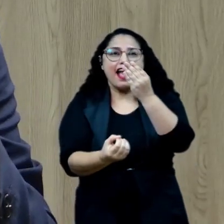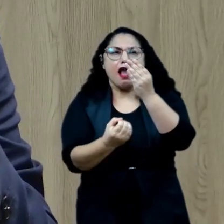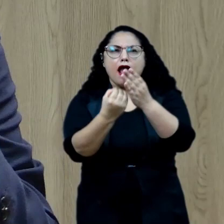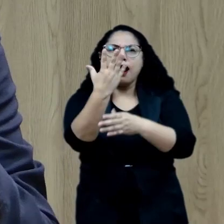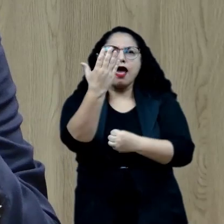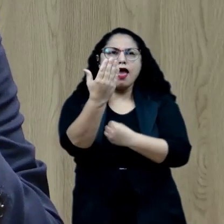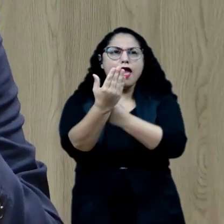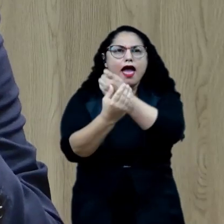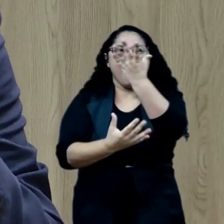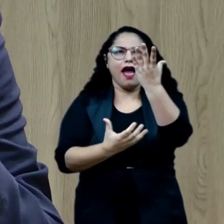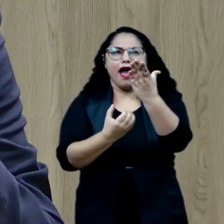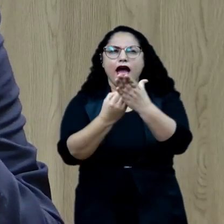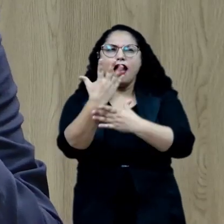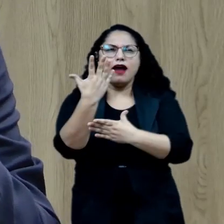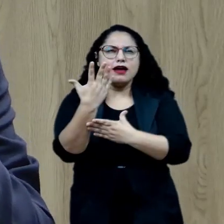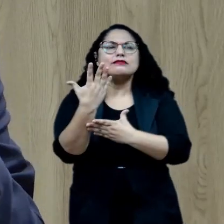criar,